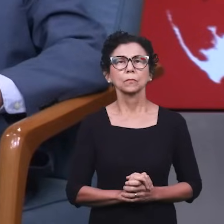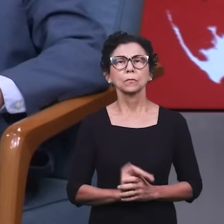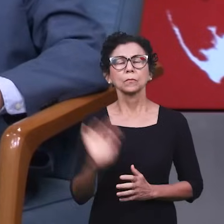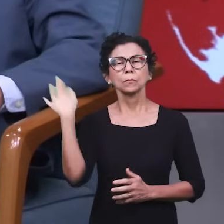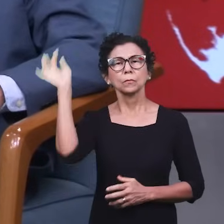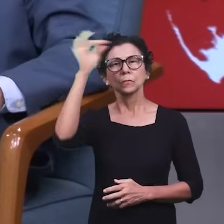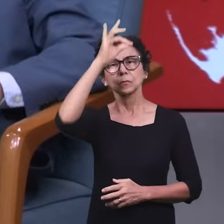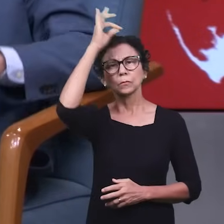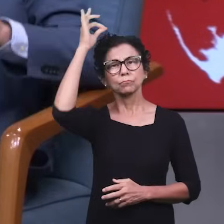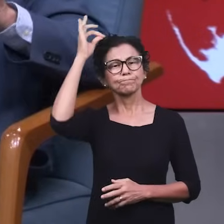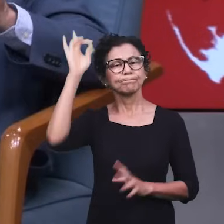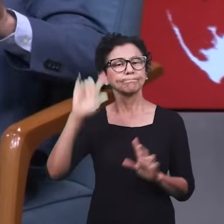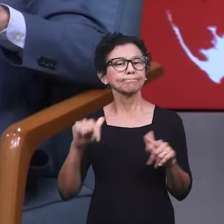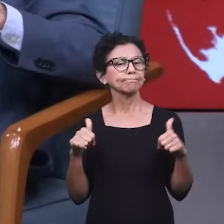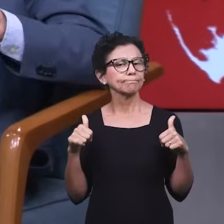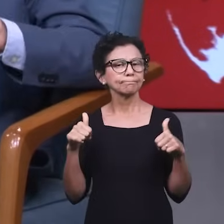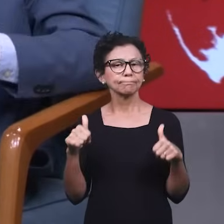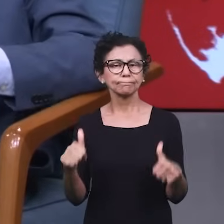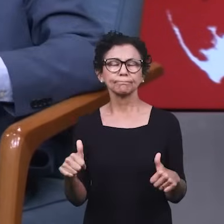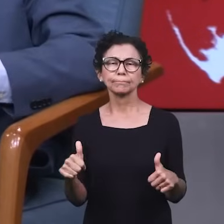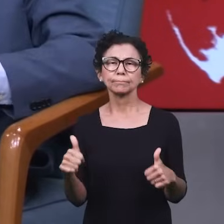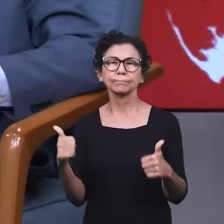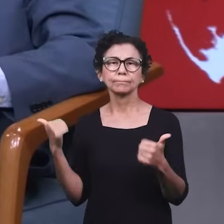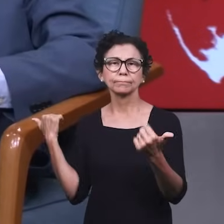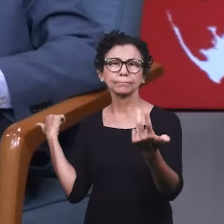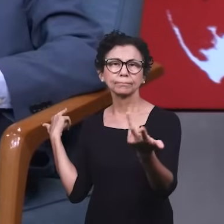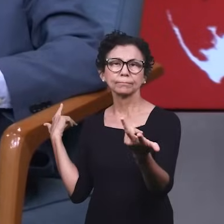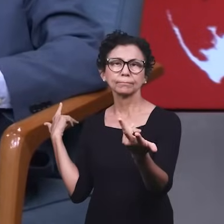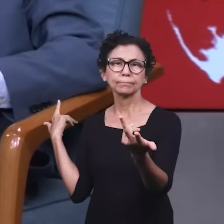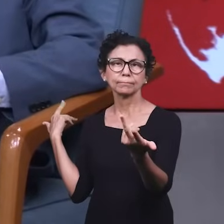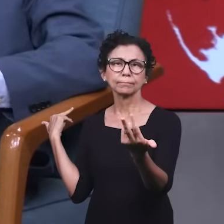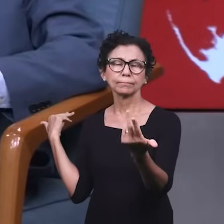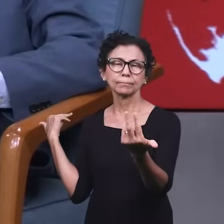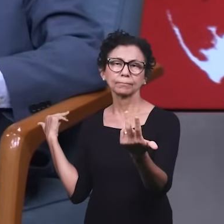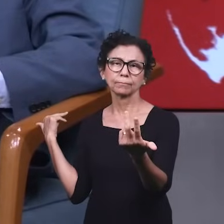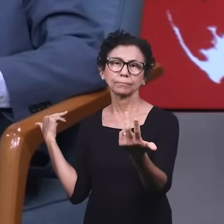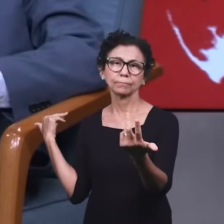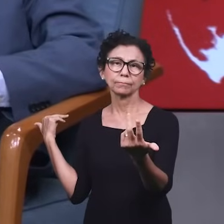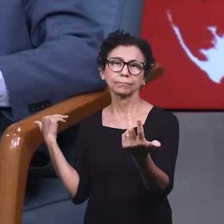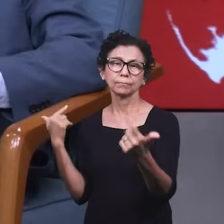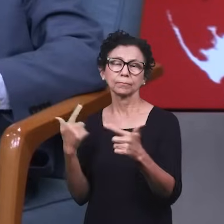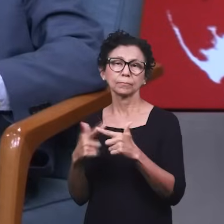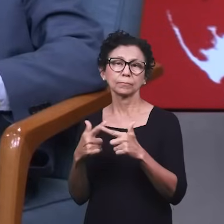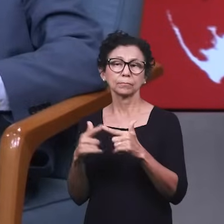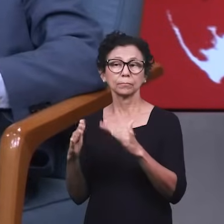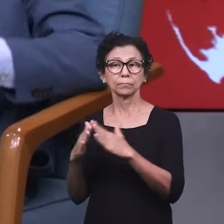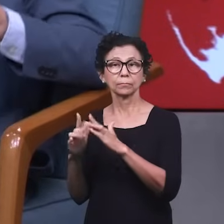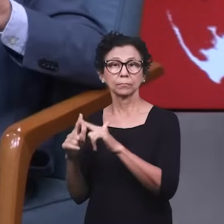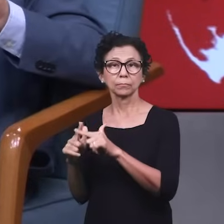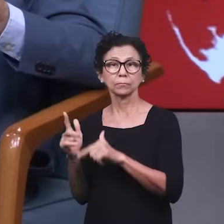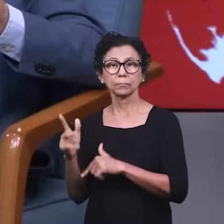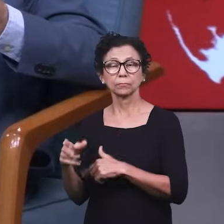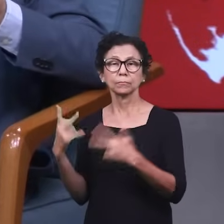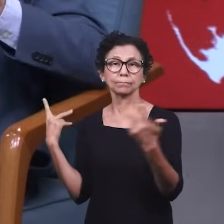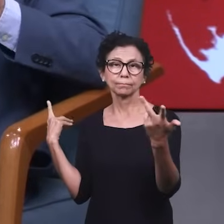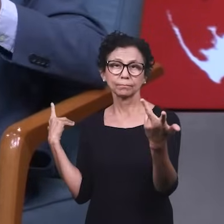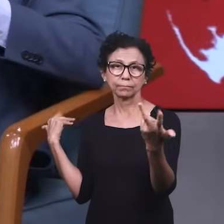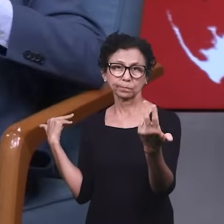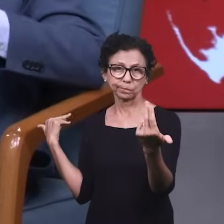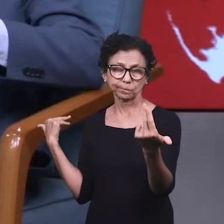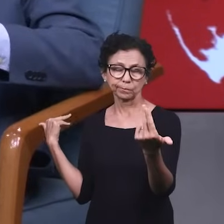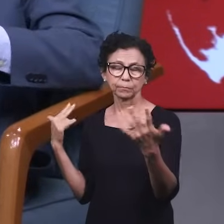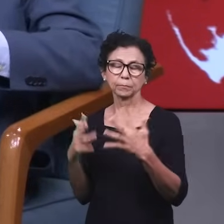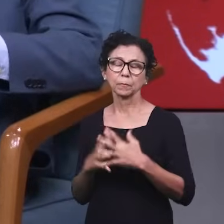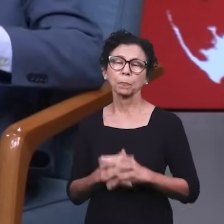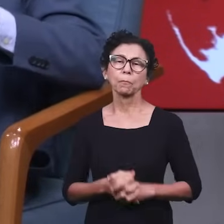mostrando que a operação do Espírito Santo é a mesma, porque a igreja é a